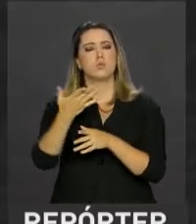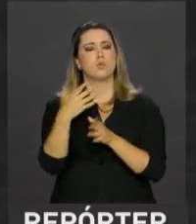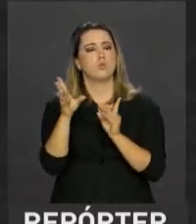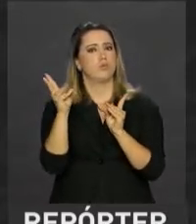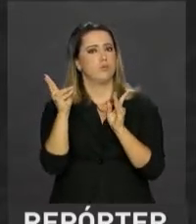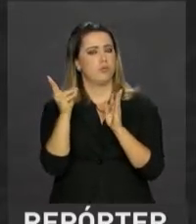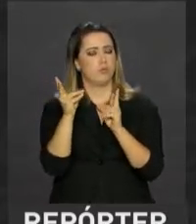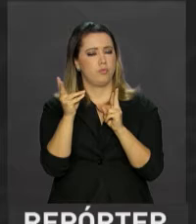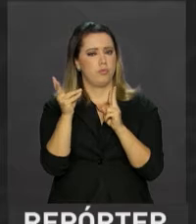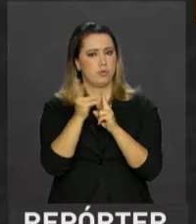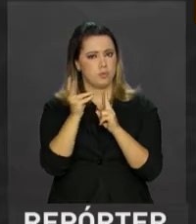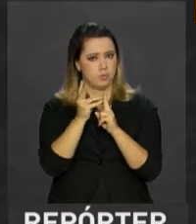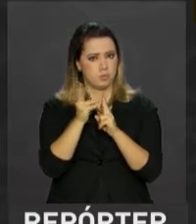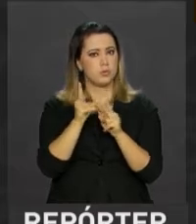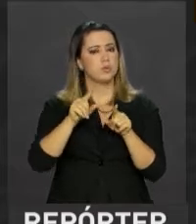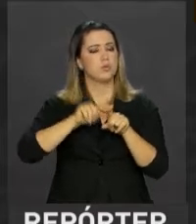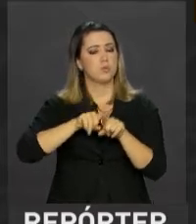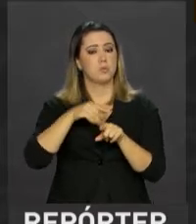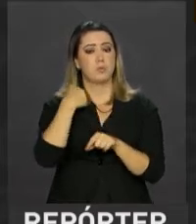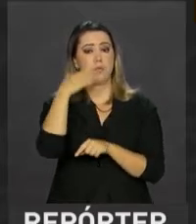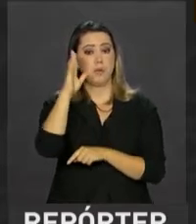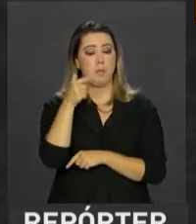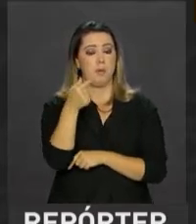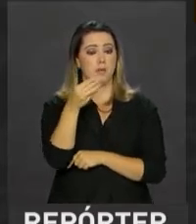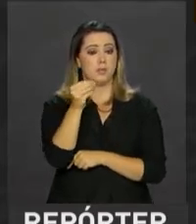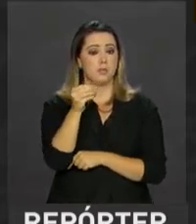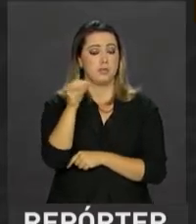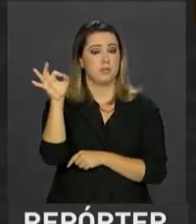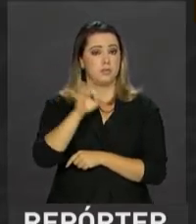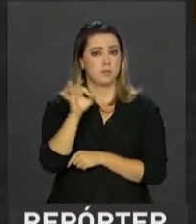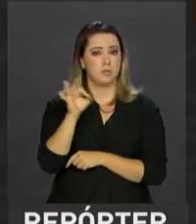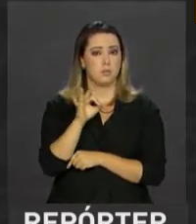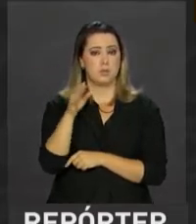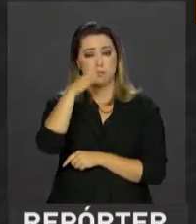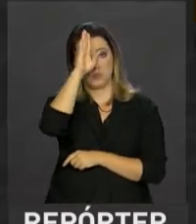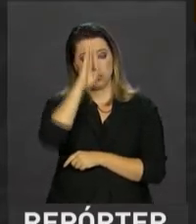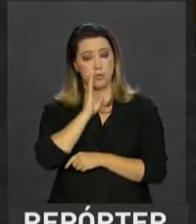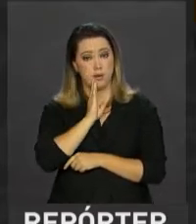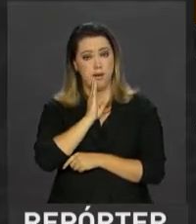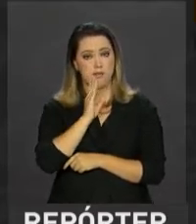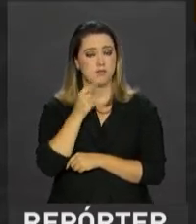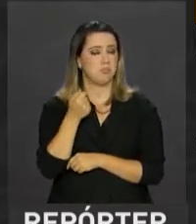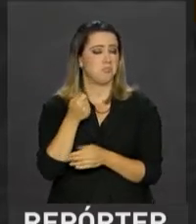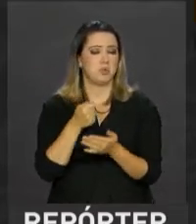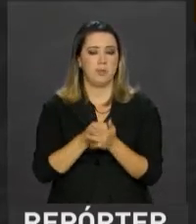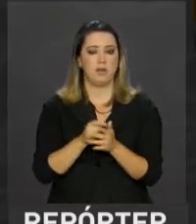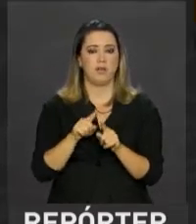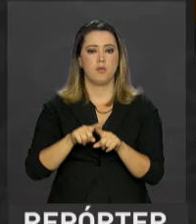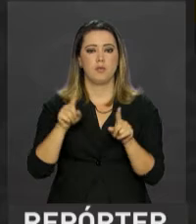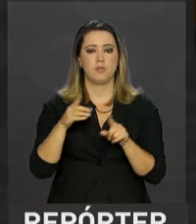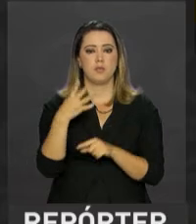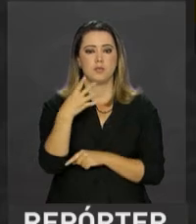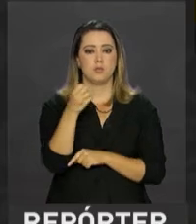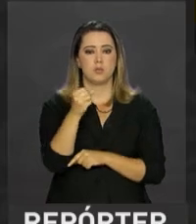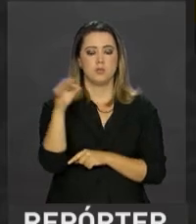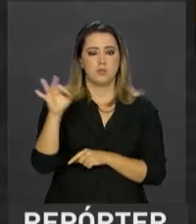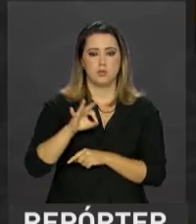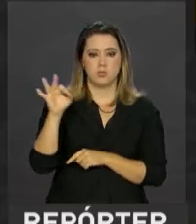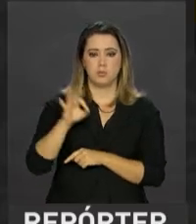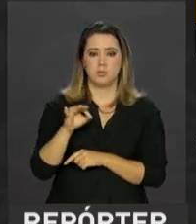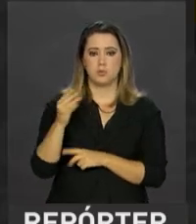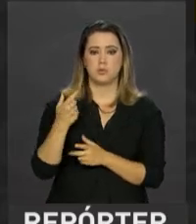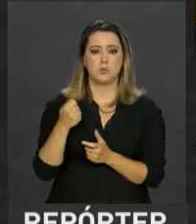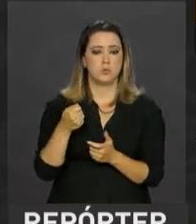do total de participantes mais de 70 por cento não vão pagar para realizar o exame 48% foram isentos do pagamento